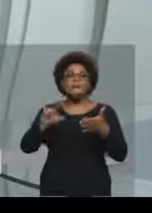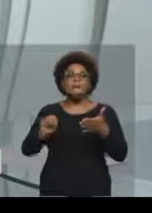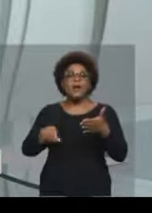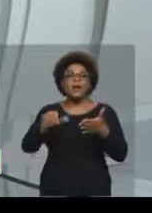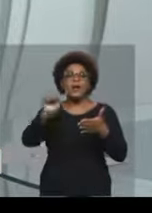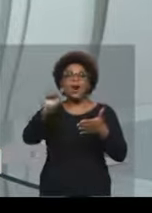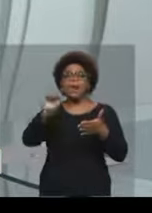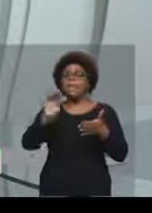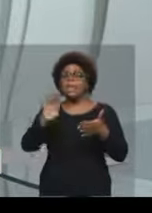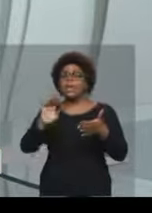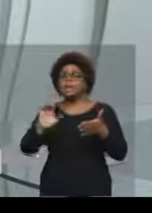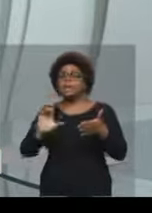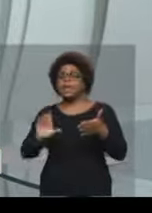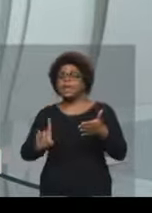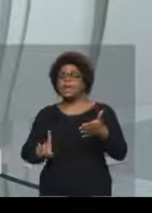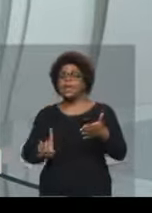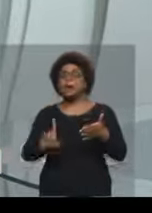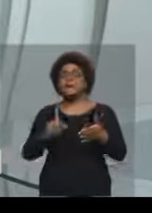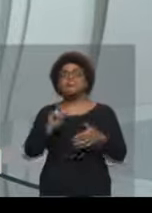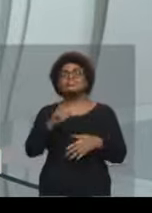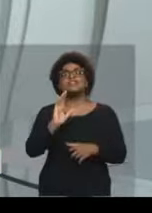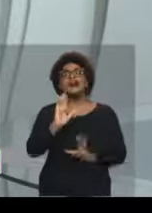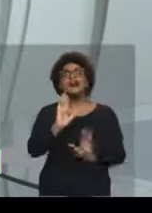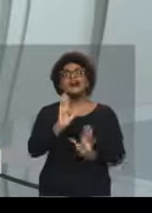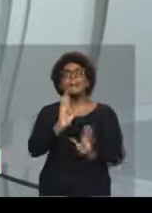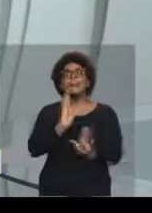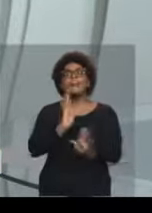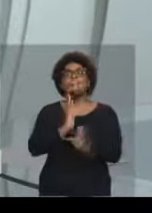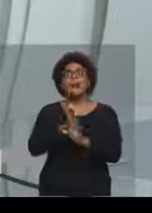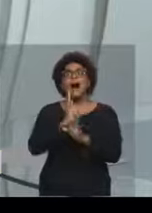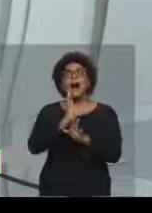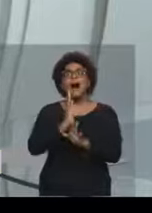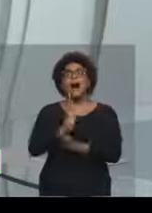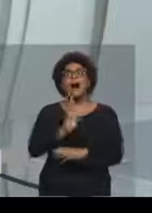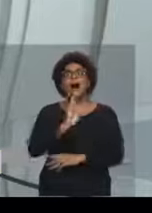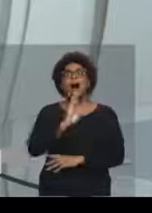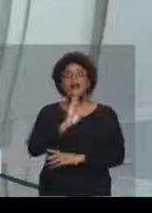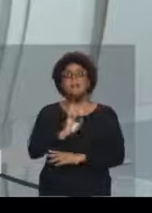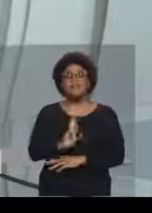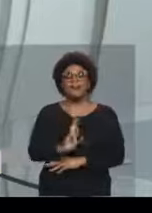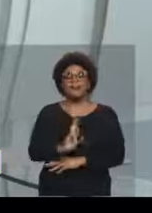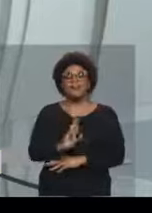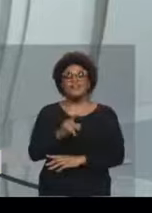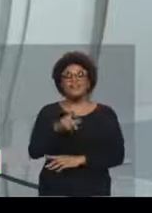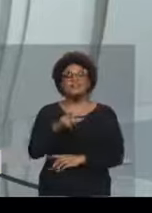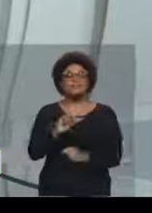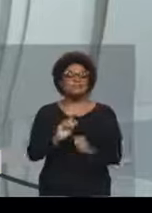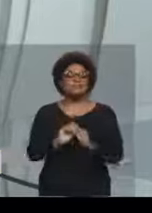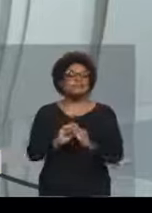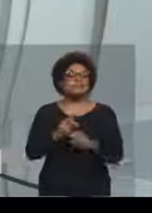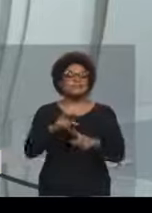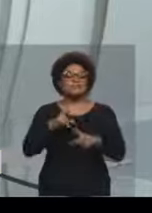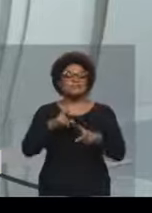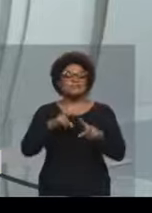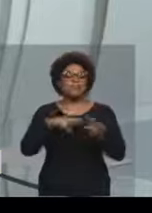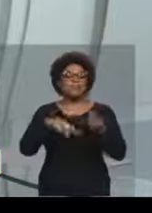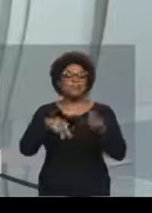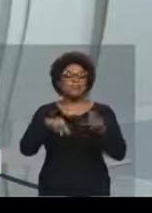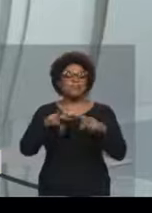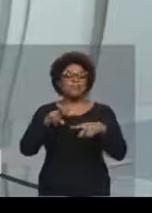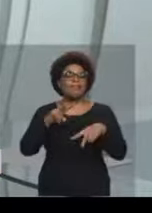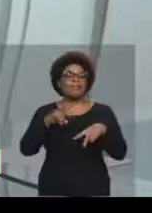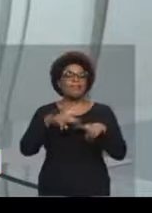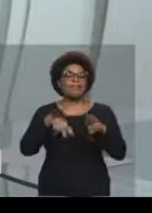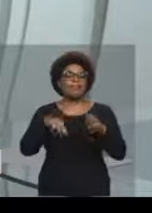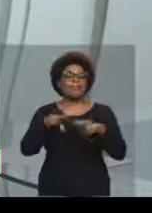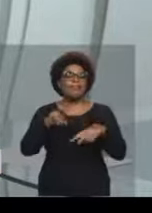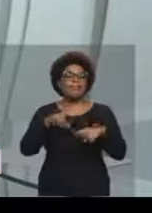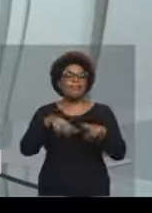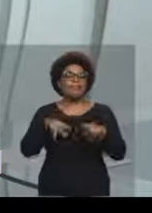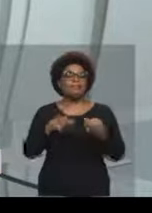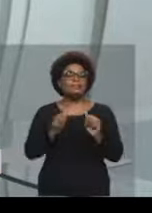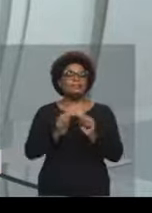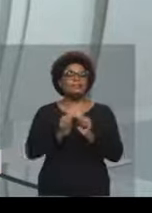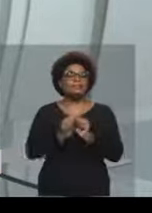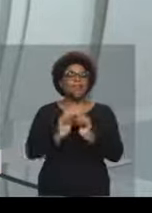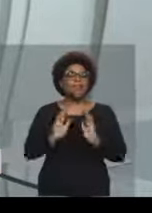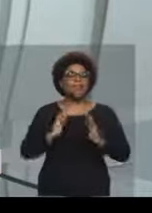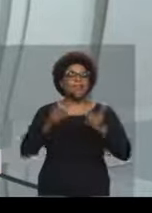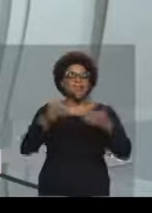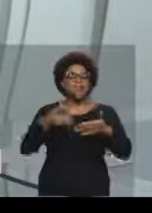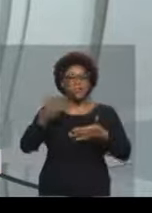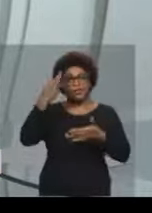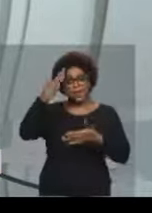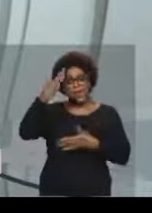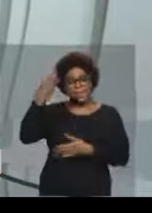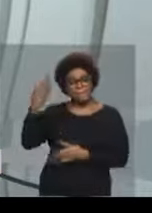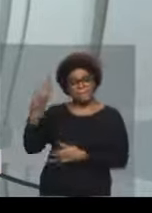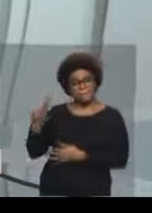de uma análise. É muito comum ter ali texto 1, texto 2, aí você faz uma análise, né, bem voltada para a questão da